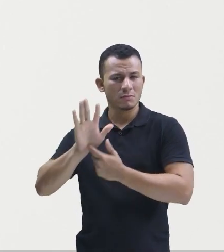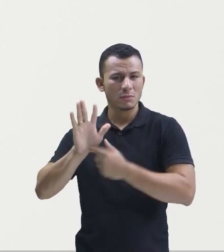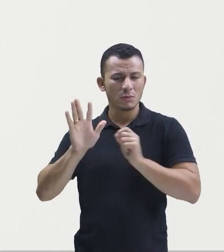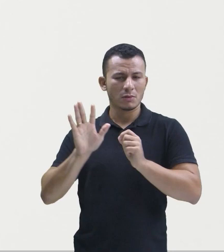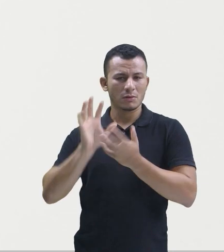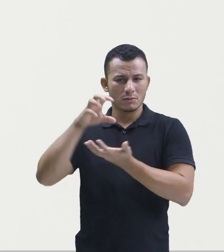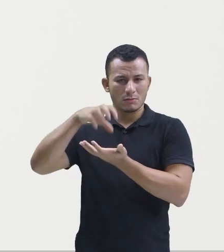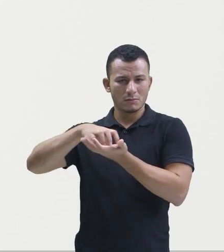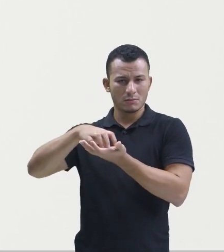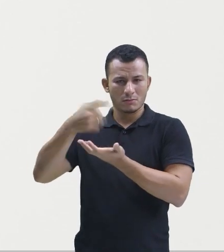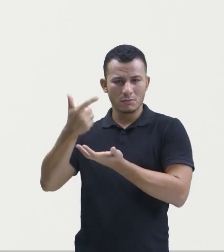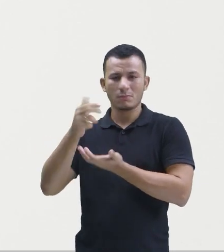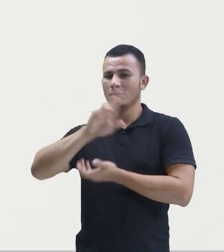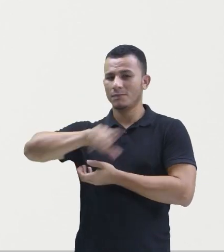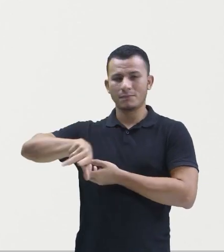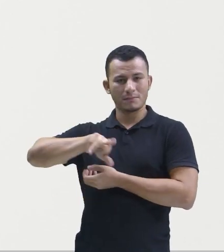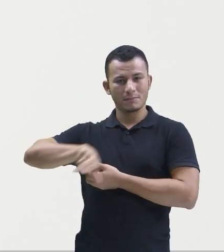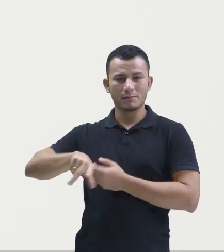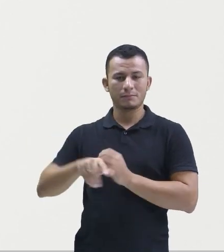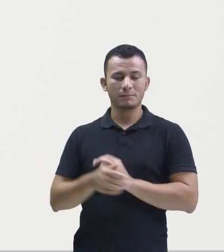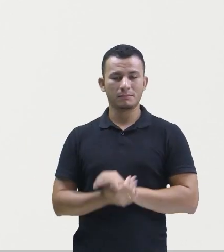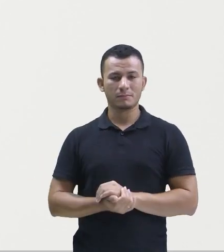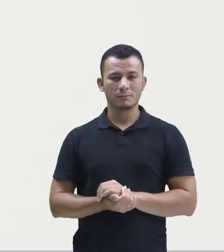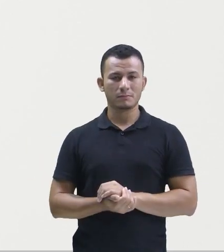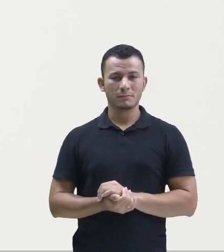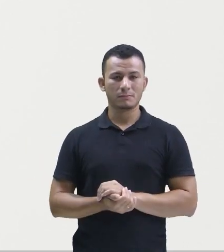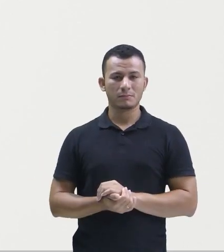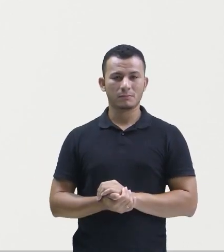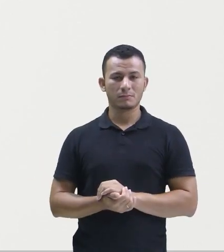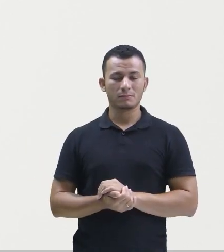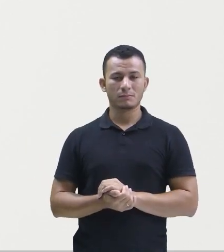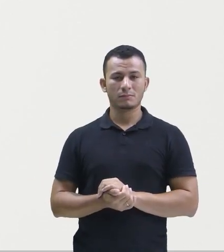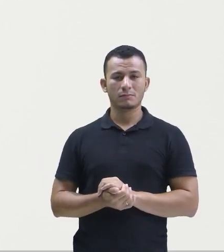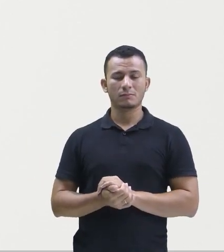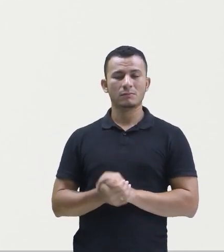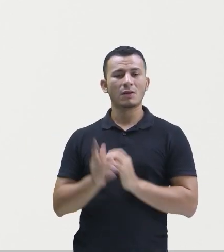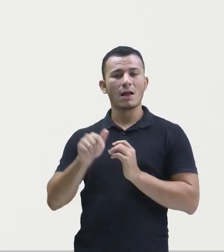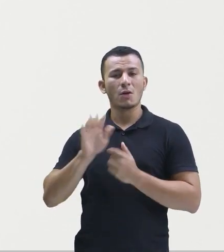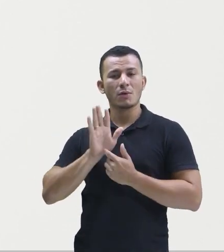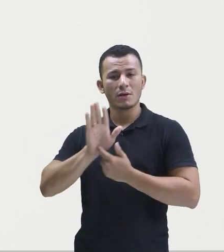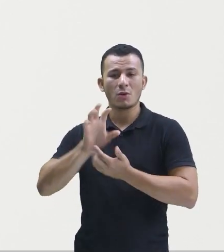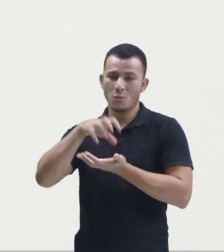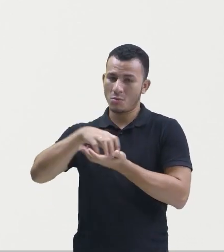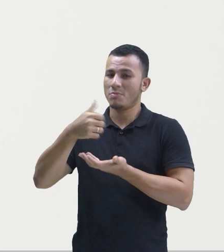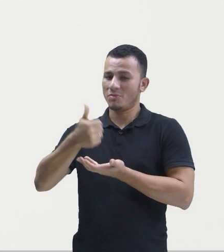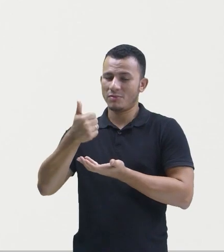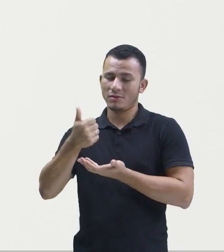o setor secundário, né? Porque ela indica quem? O setor primário.